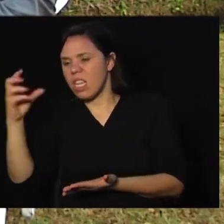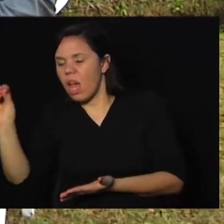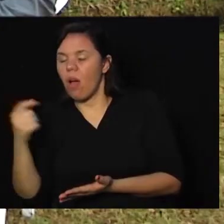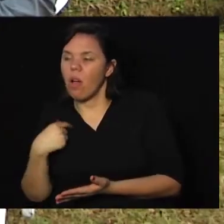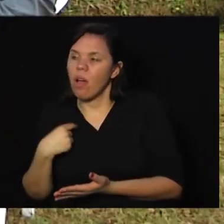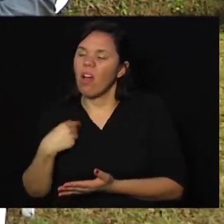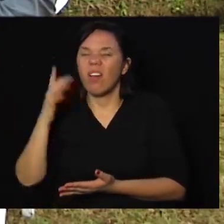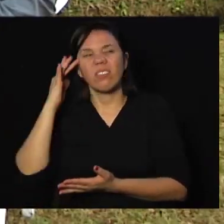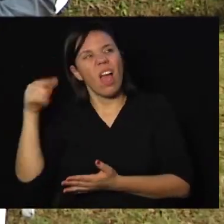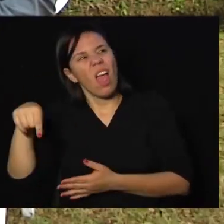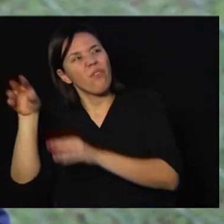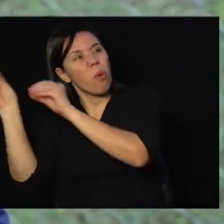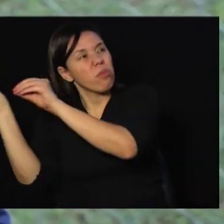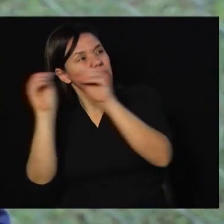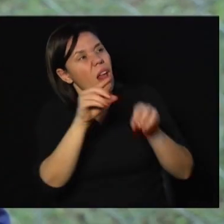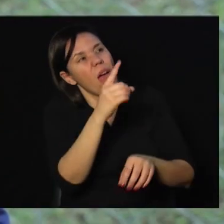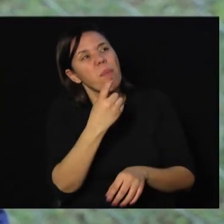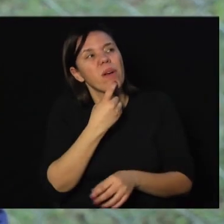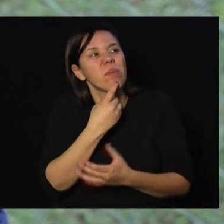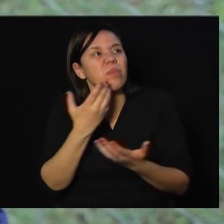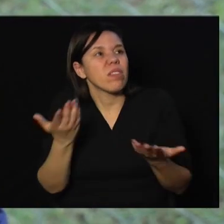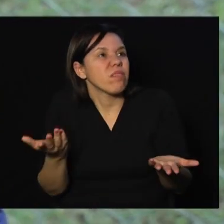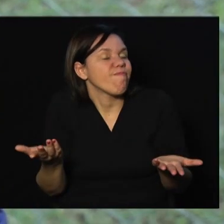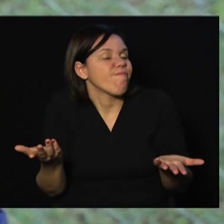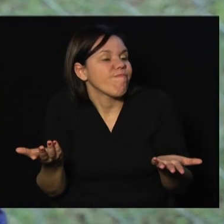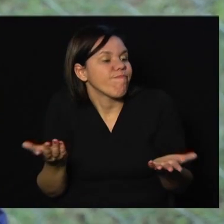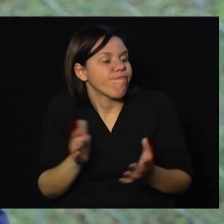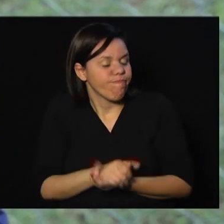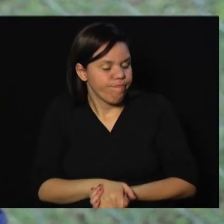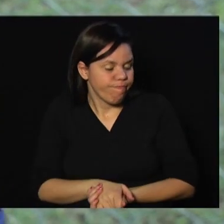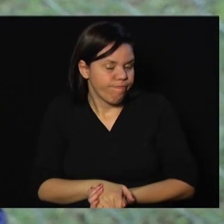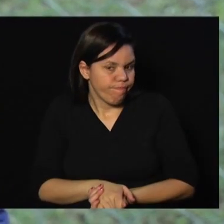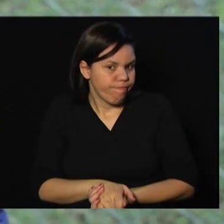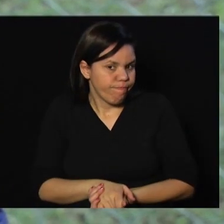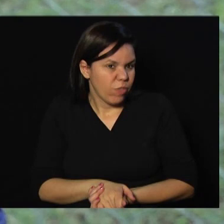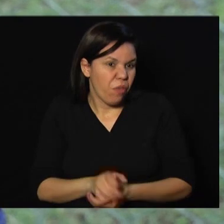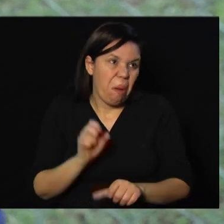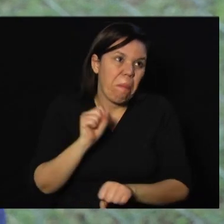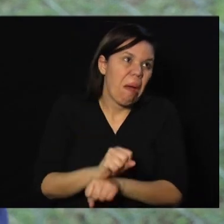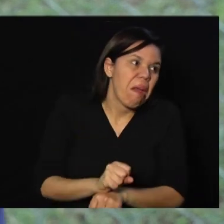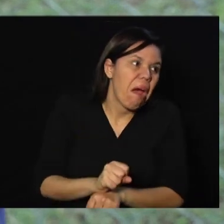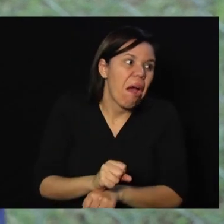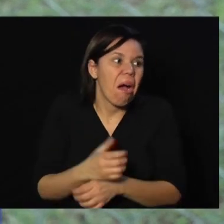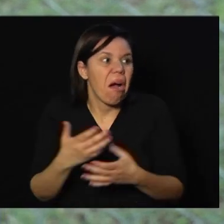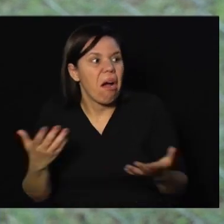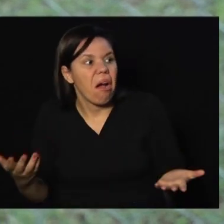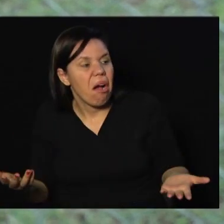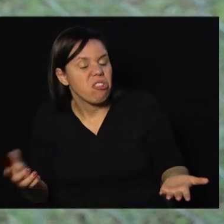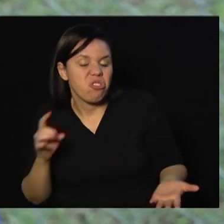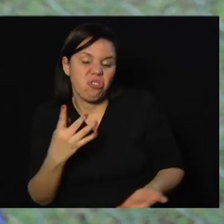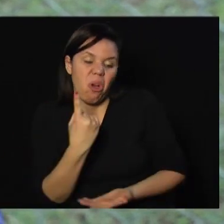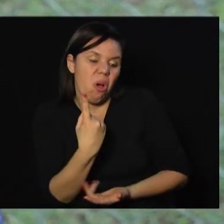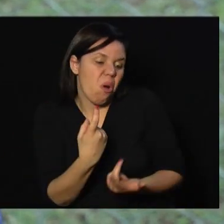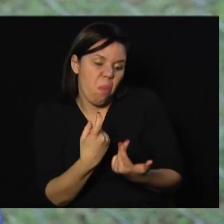Campinas, eu era assim uma coisa, ficava preso, né, só uma